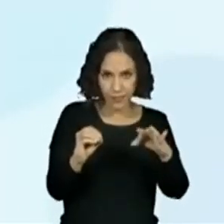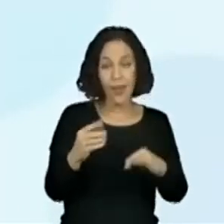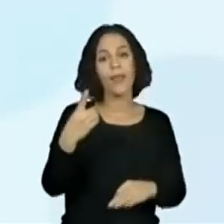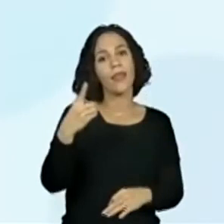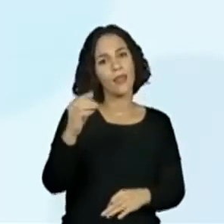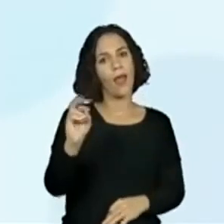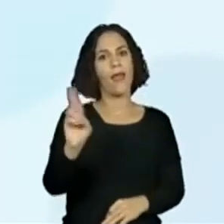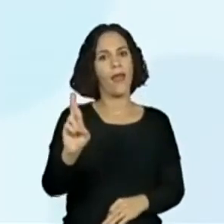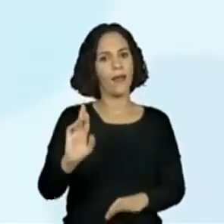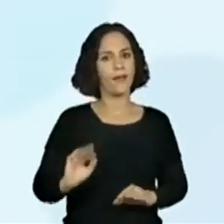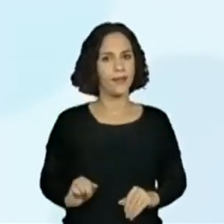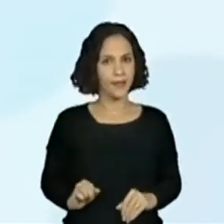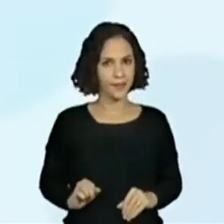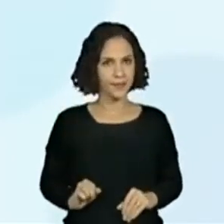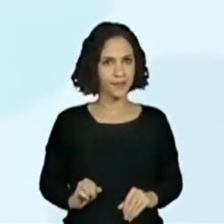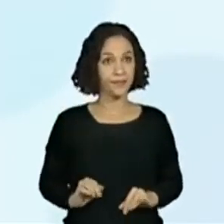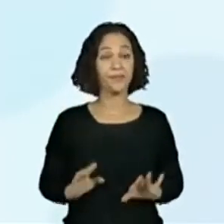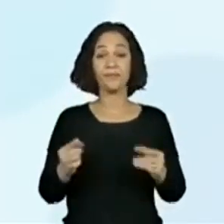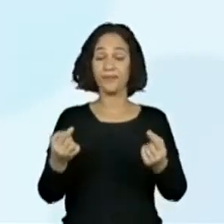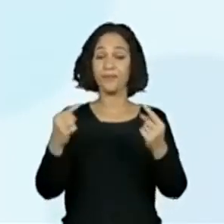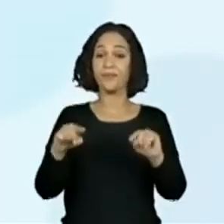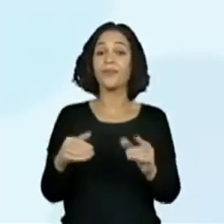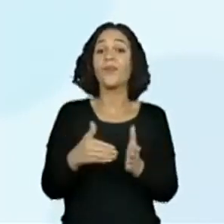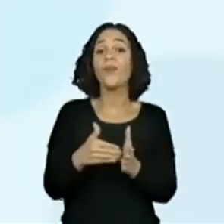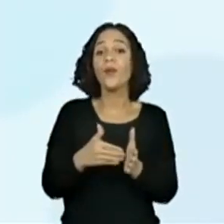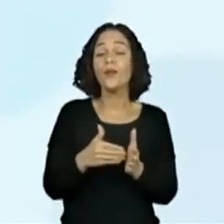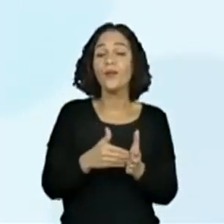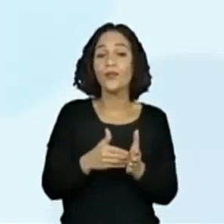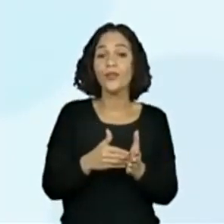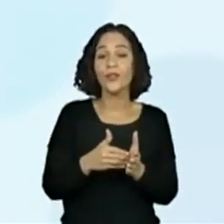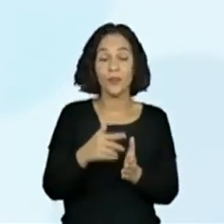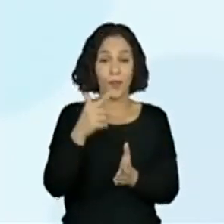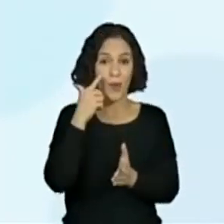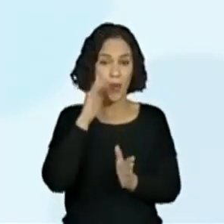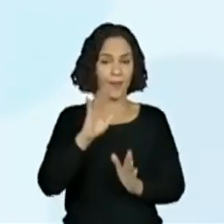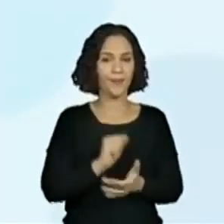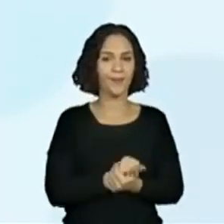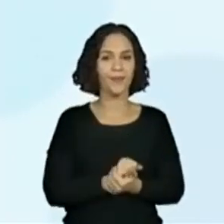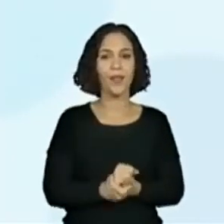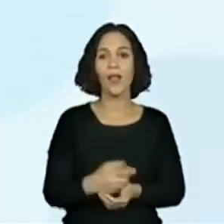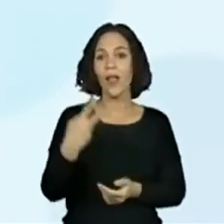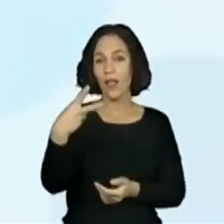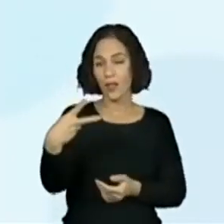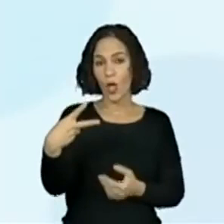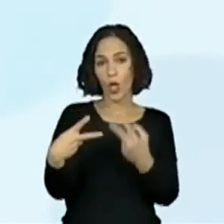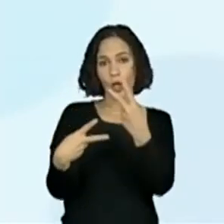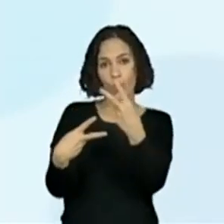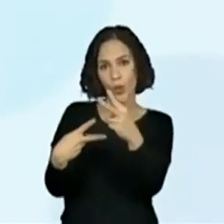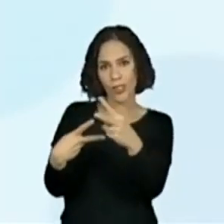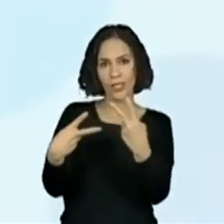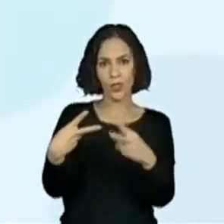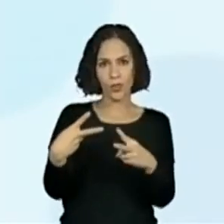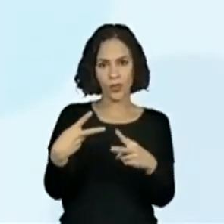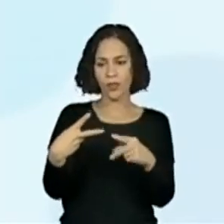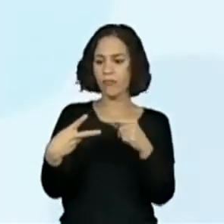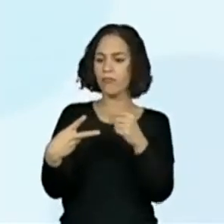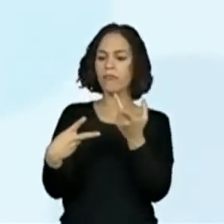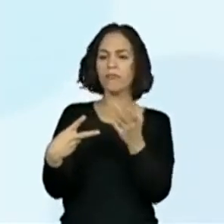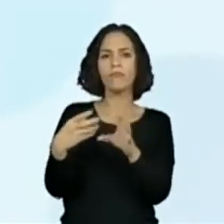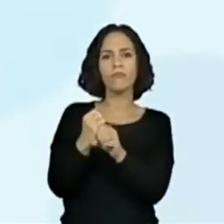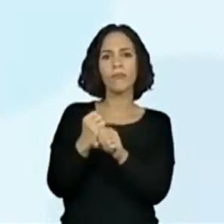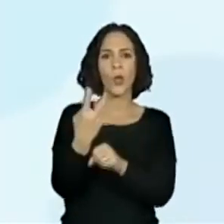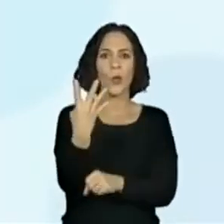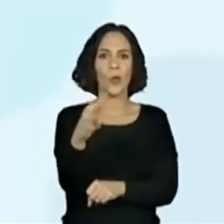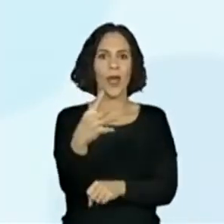R$10. E por fim, o que, que eu tenho? Duas notas de R$2. 2 mais 2.